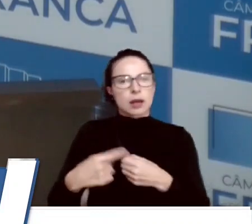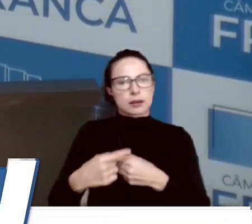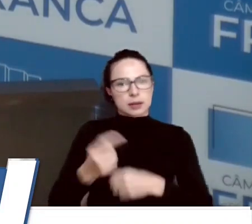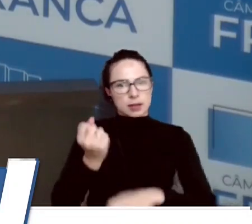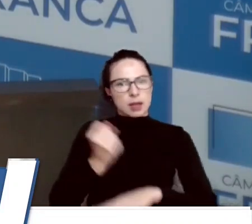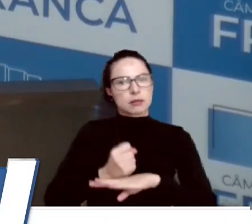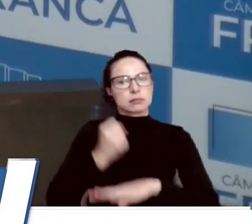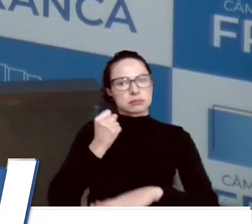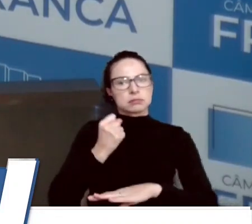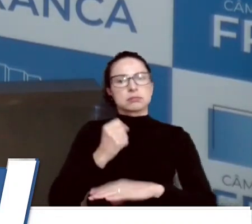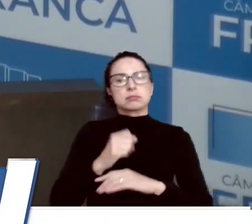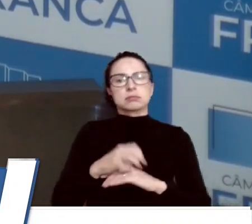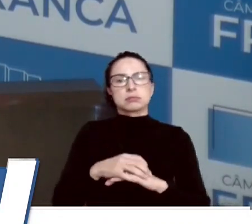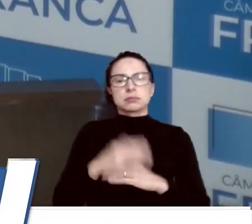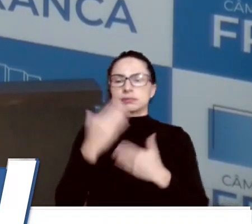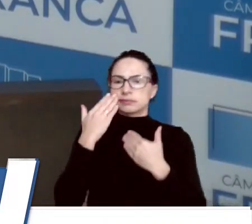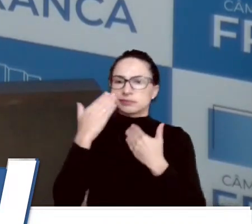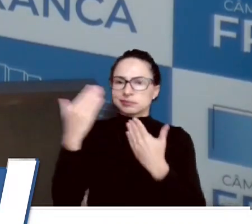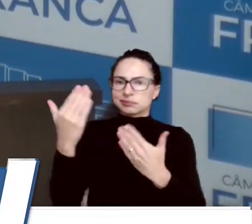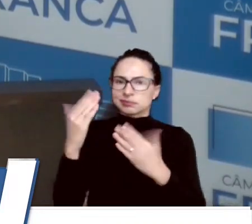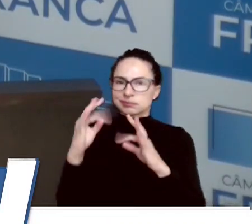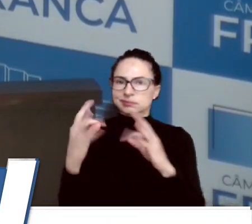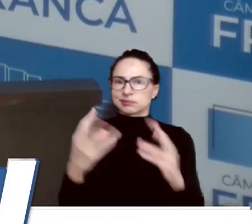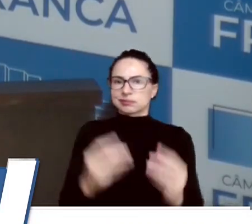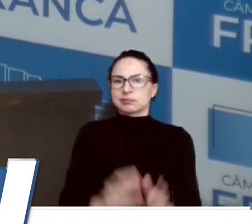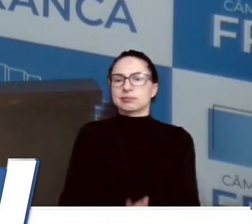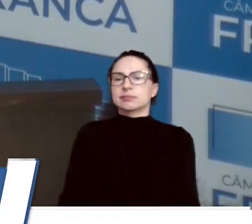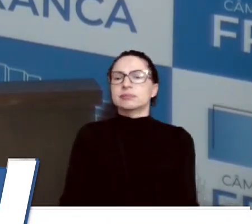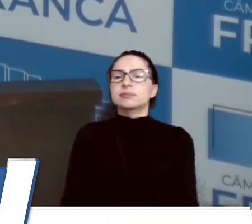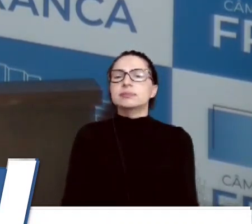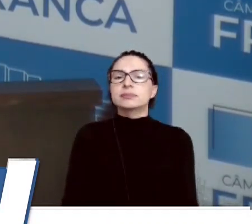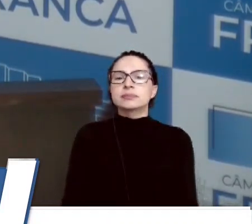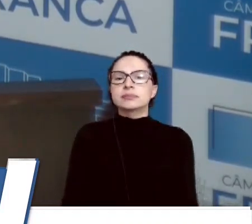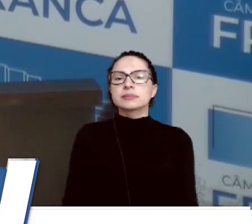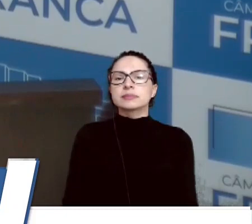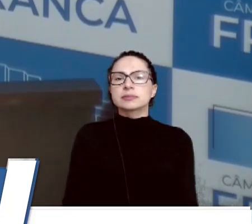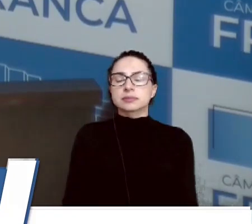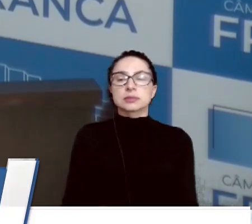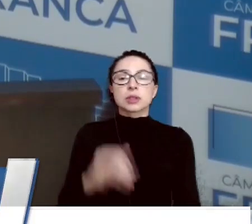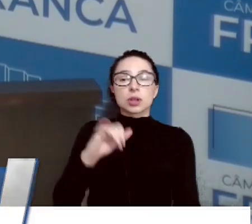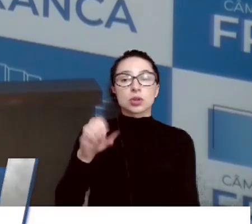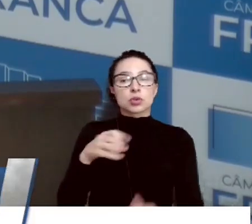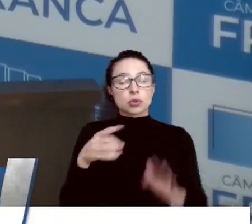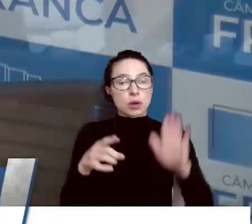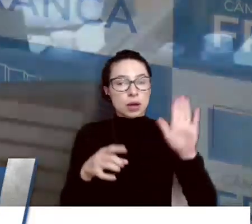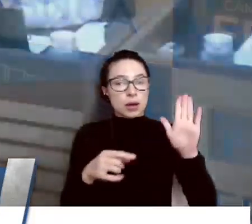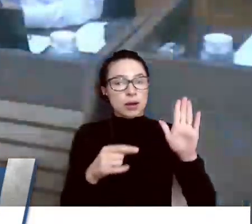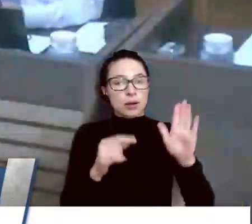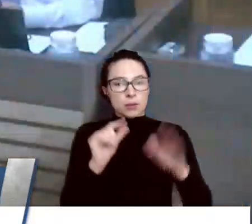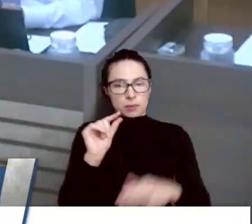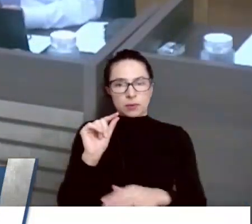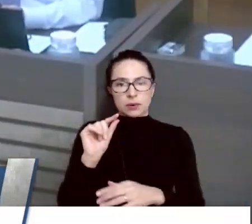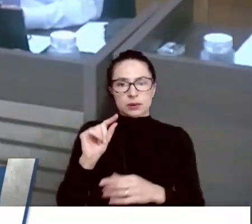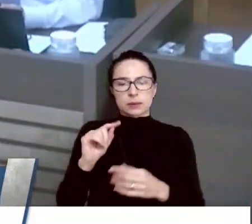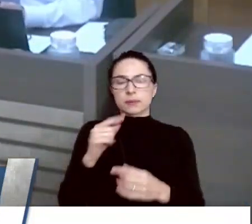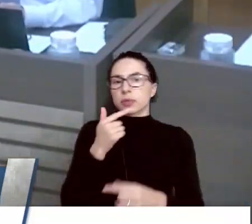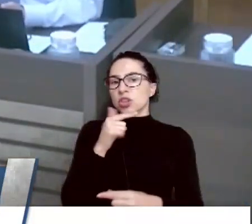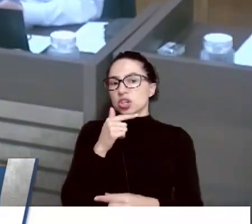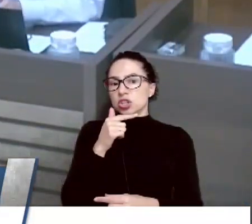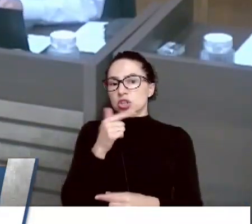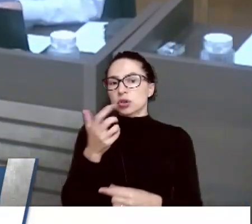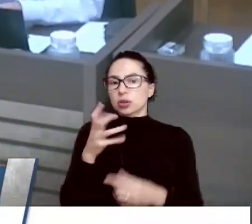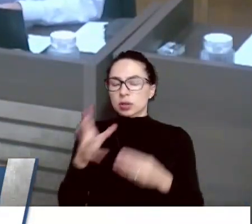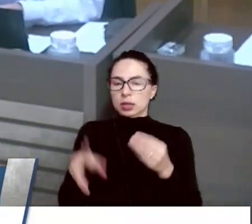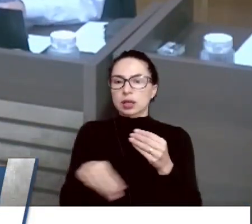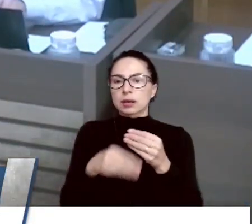construiu. Muito obrigado a todos. Ô João, só um minutinho. Primeiramente, o Gils Pelizaro quer fazer um